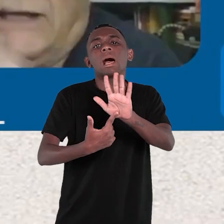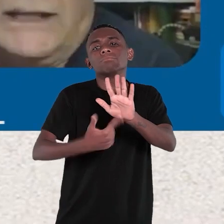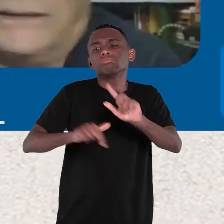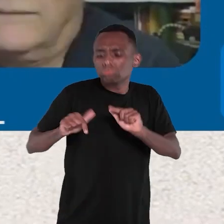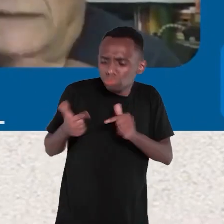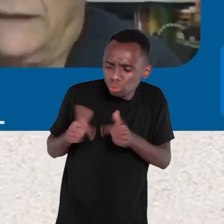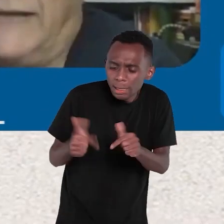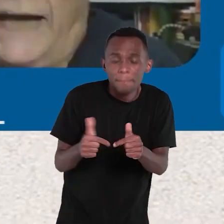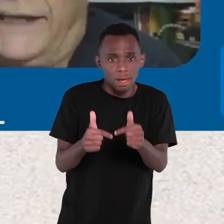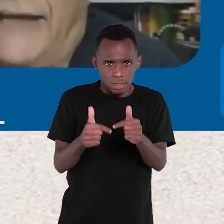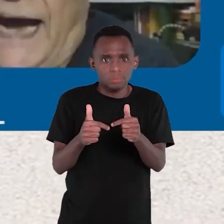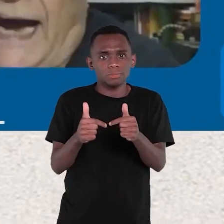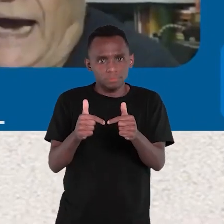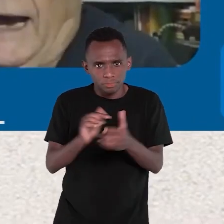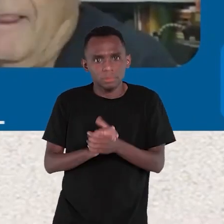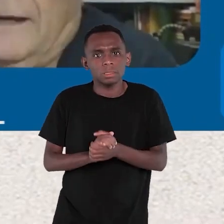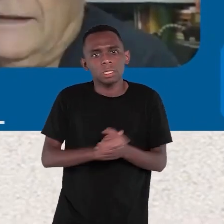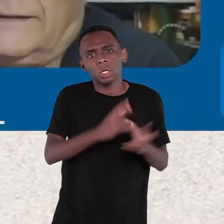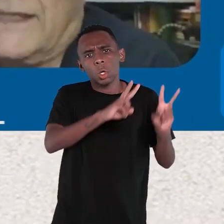visibilidade